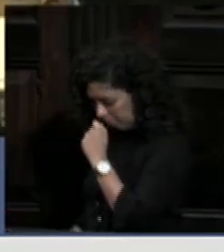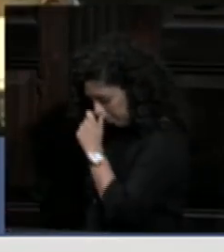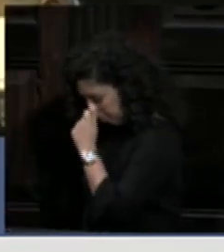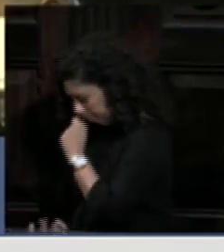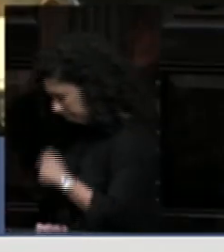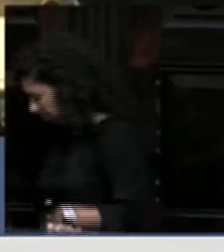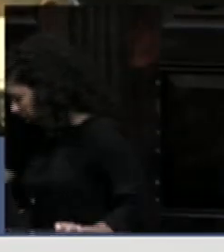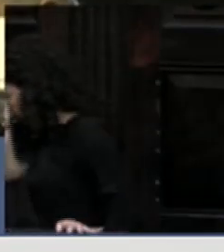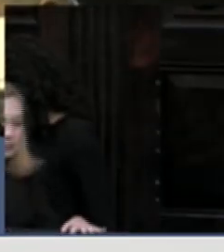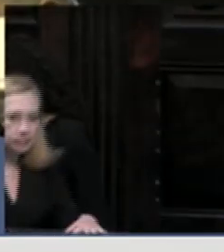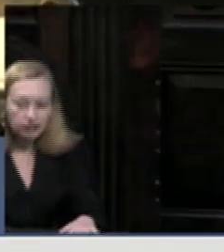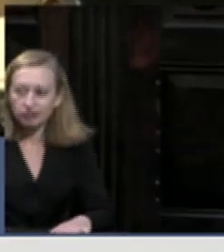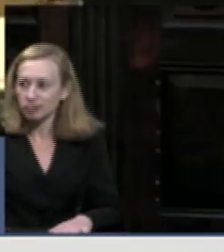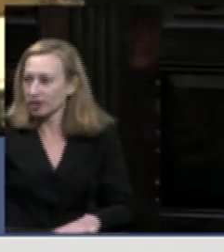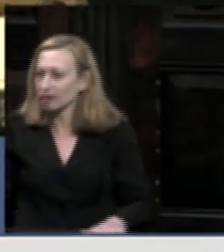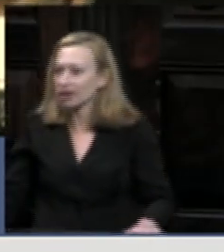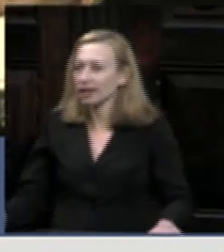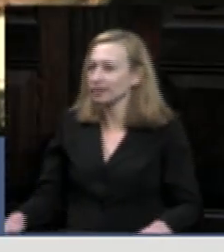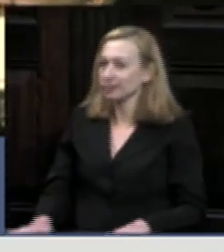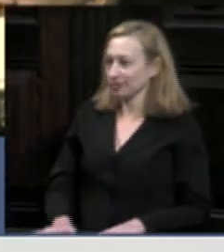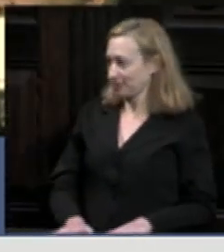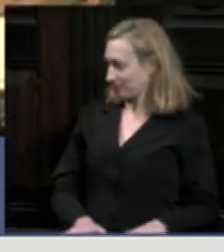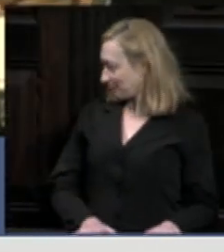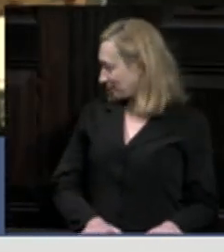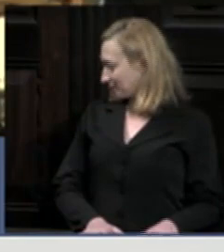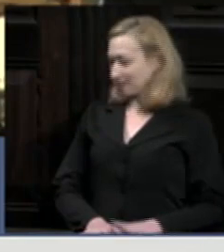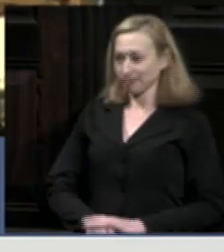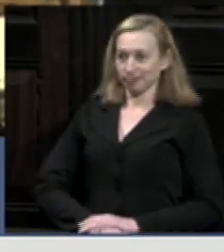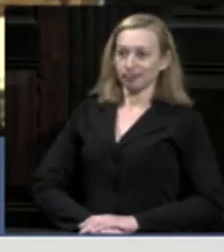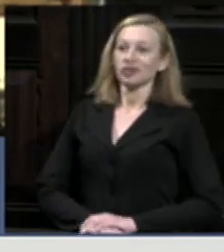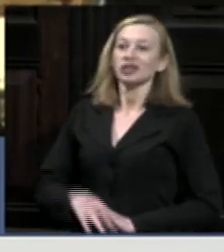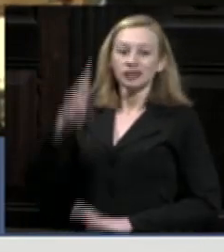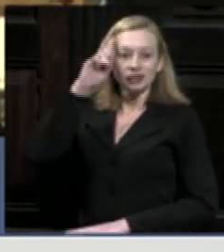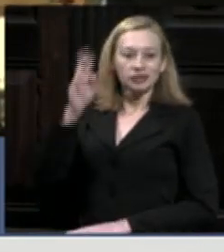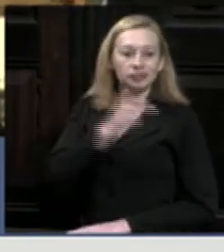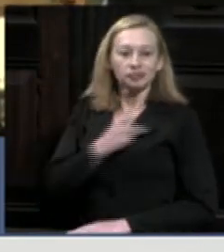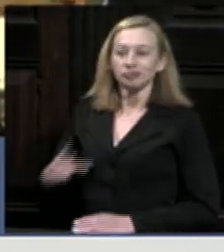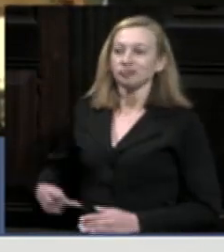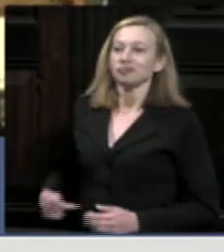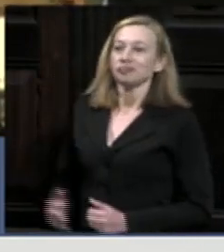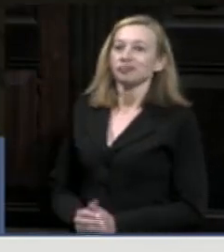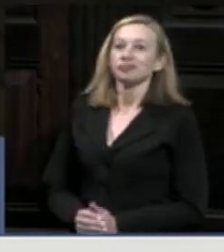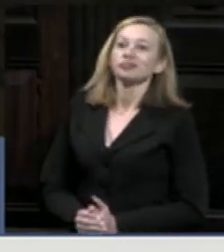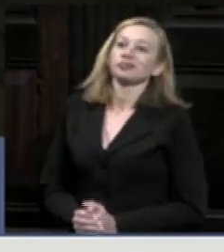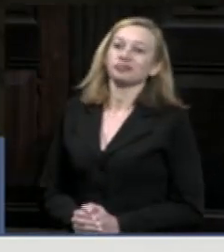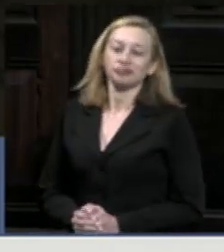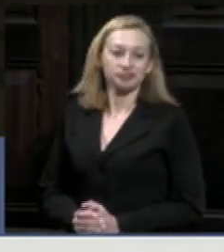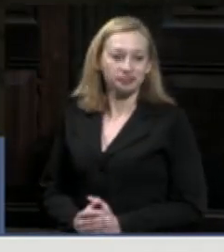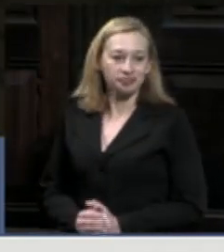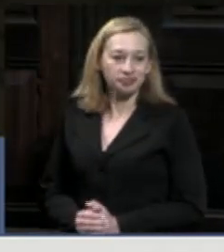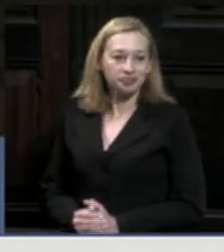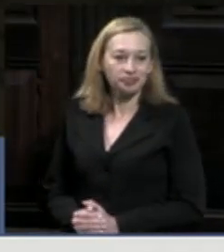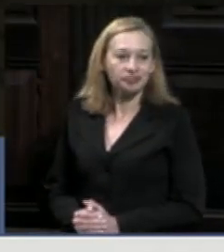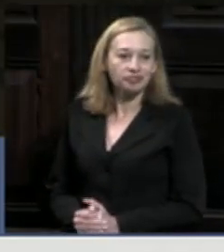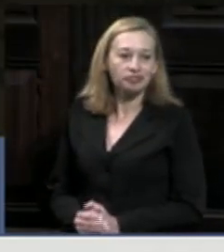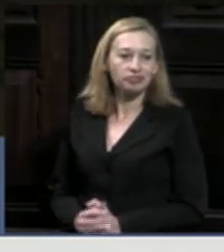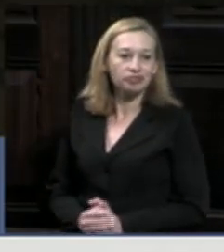nunes seguida deputado marcelo freixo seu presidente o